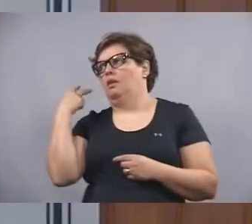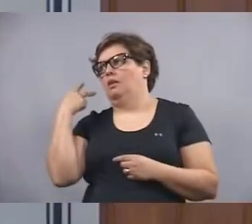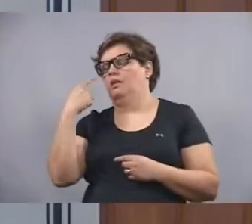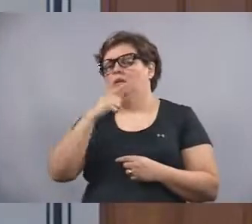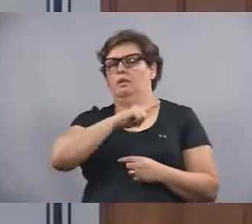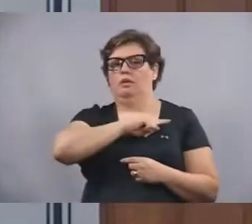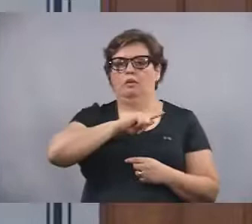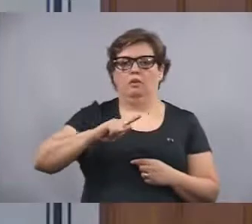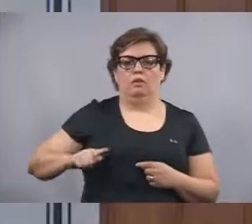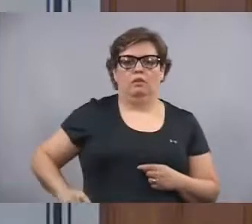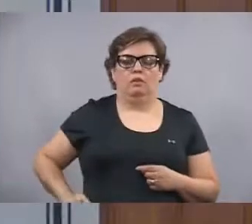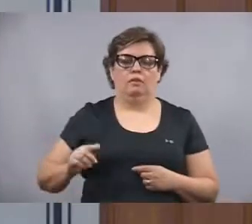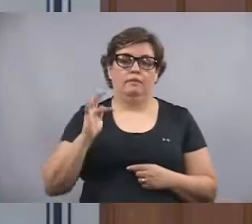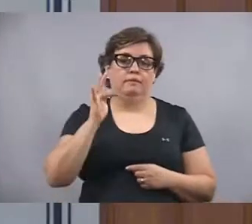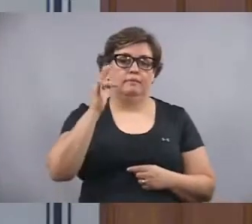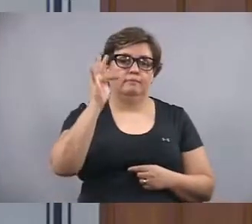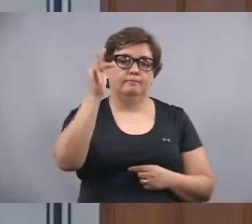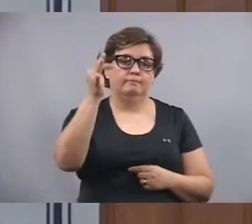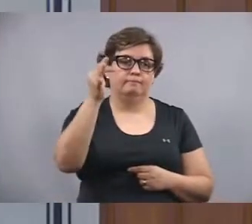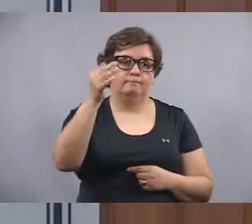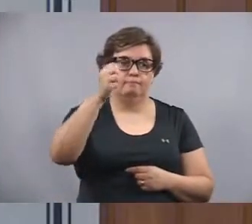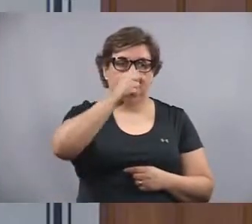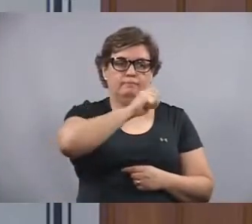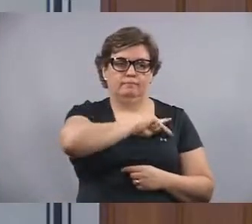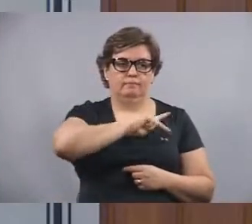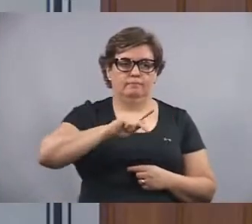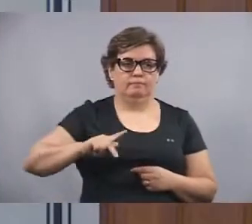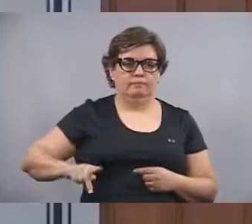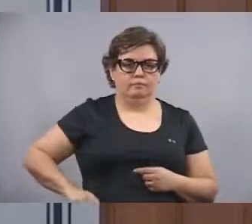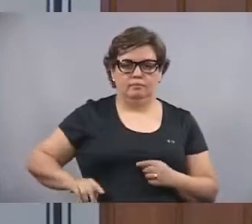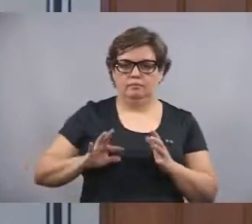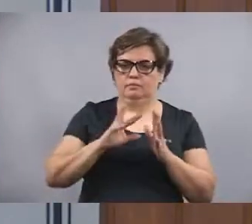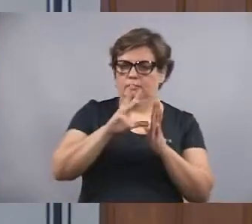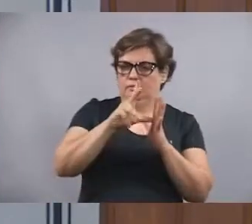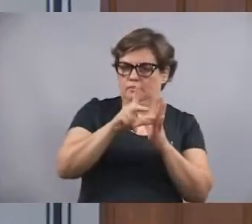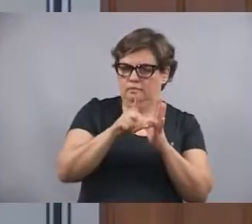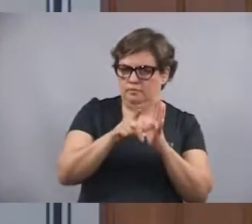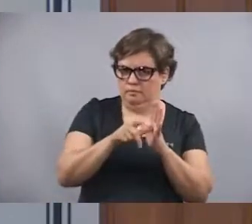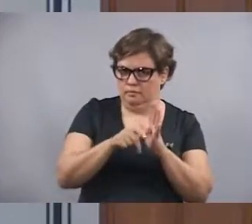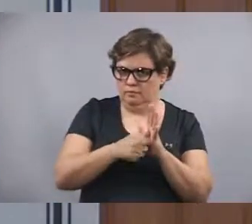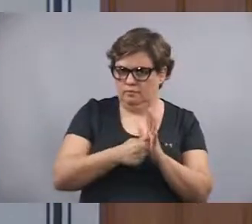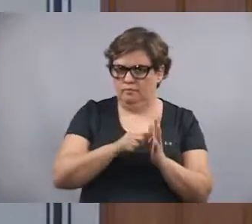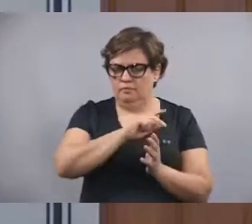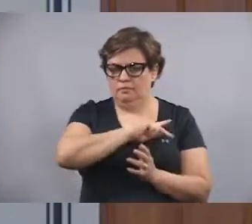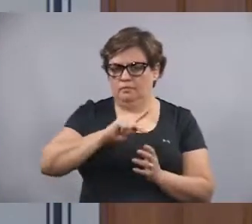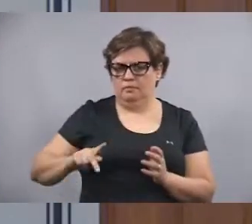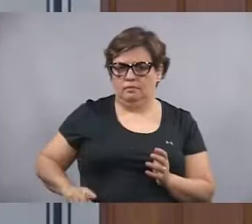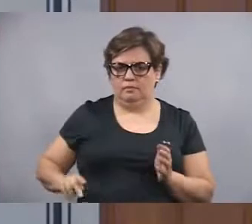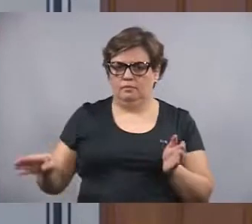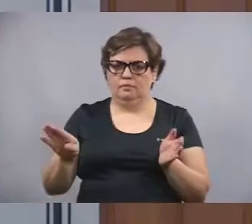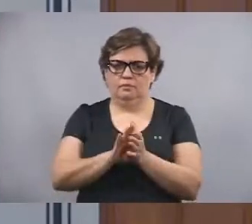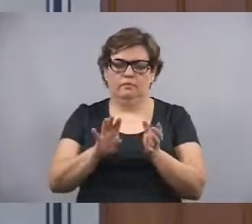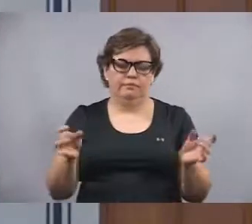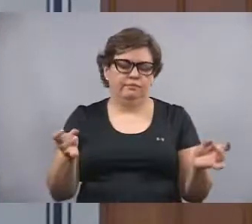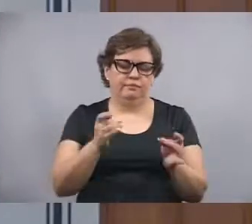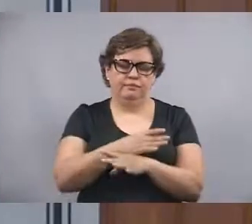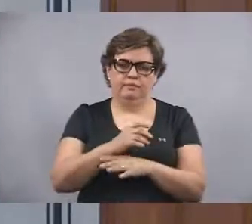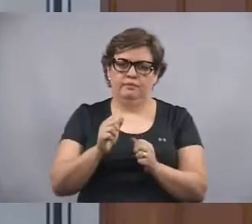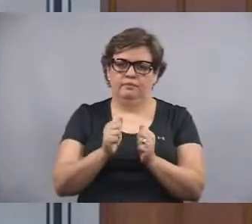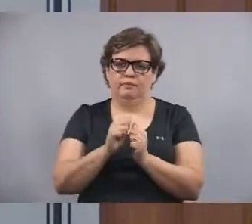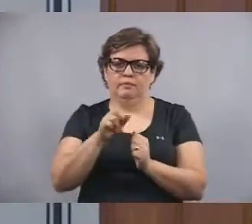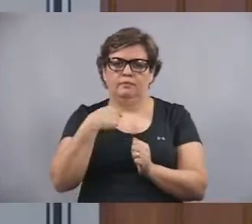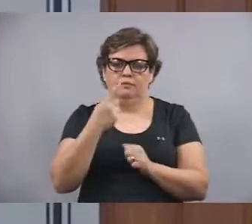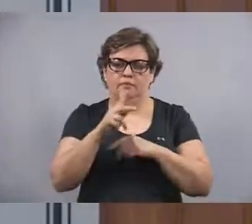governo federal, um presidente ladrão, um presidente que vem acabando com o nosso